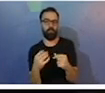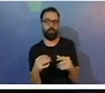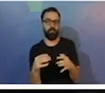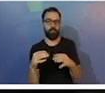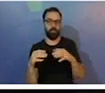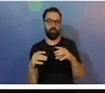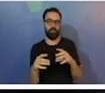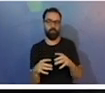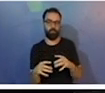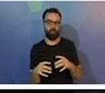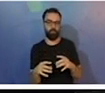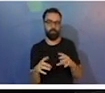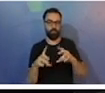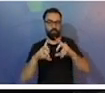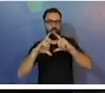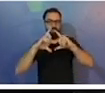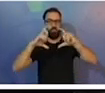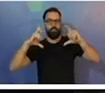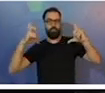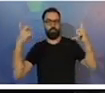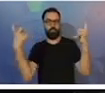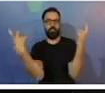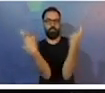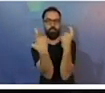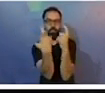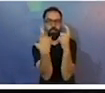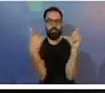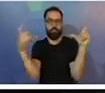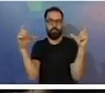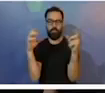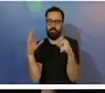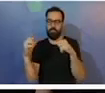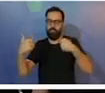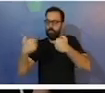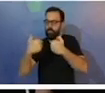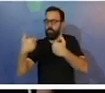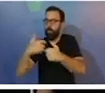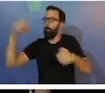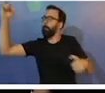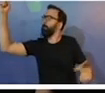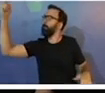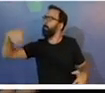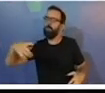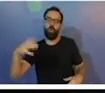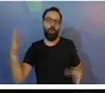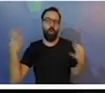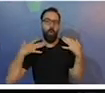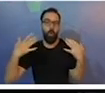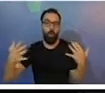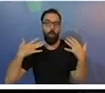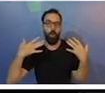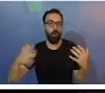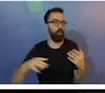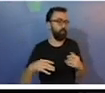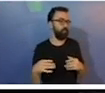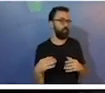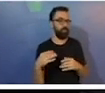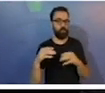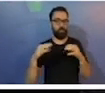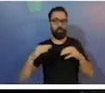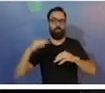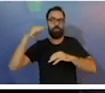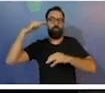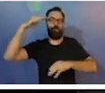os trópicos, por ser a mais larga, ela está mais próxima do Sol, então é mais quente. E conforme a gente